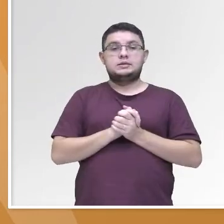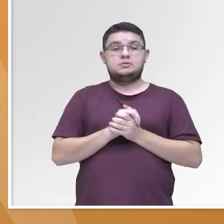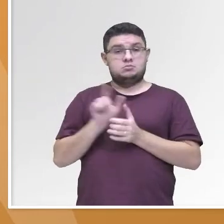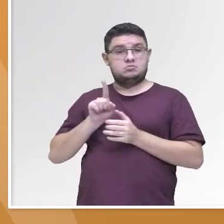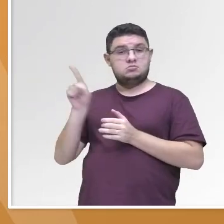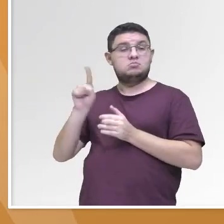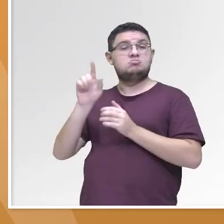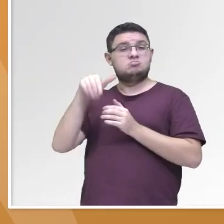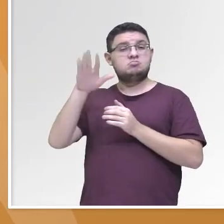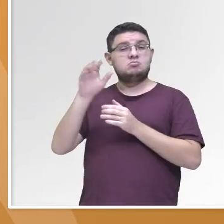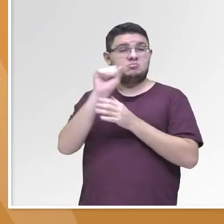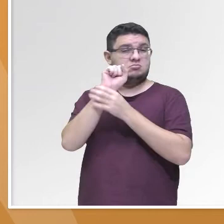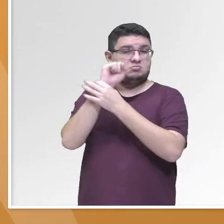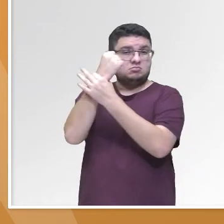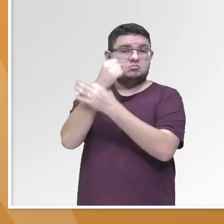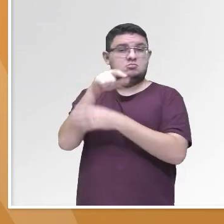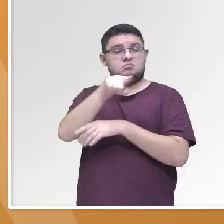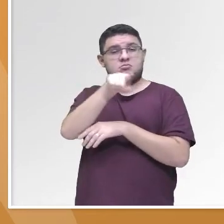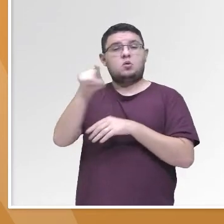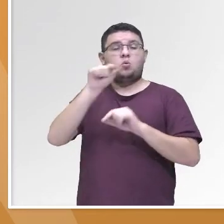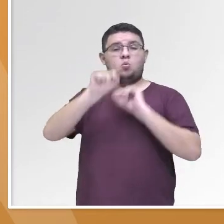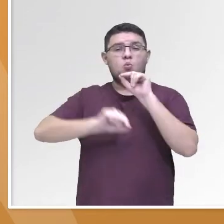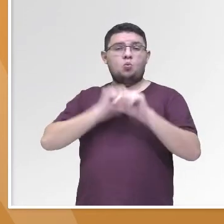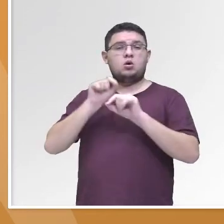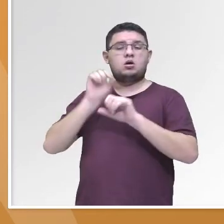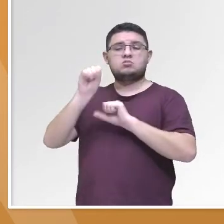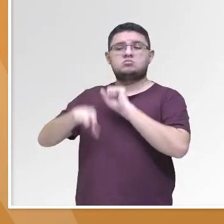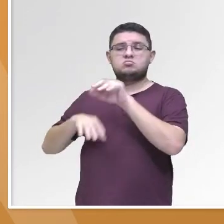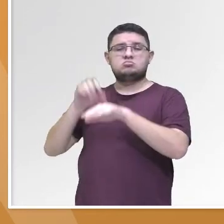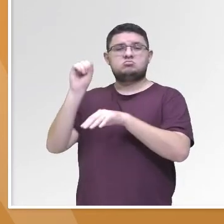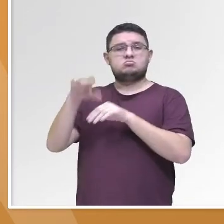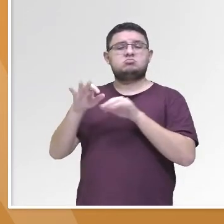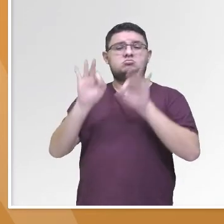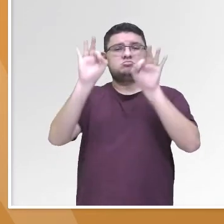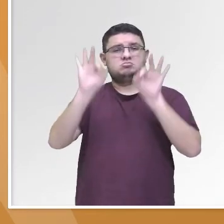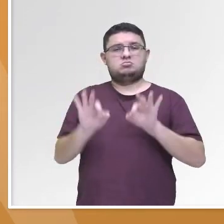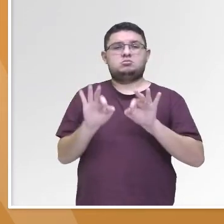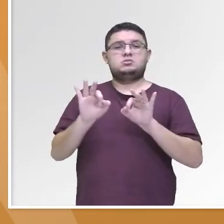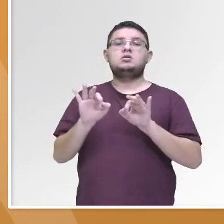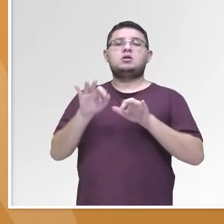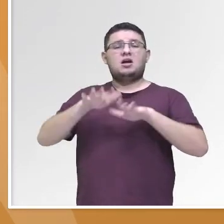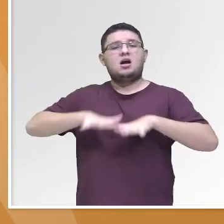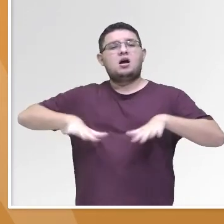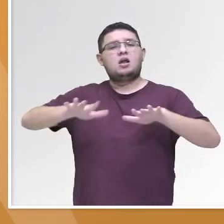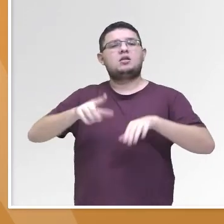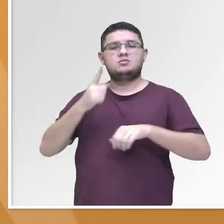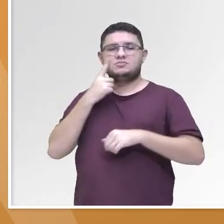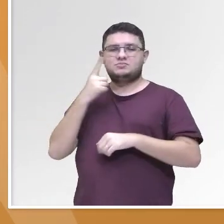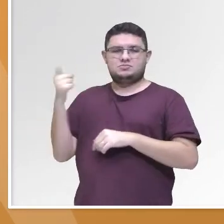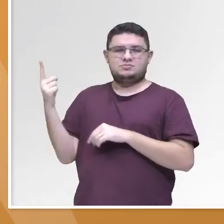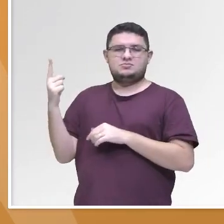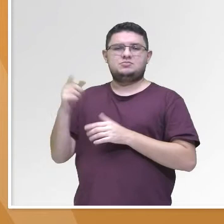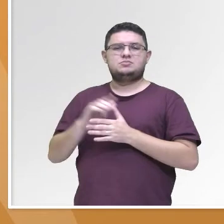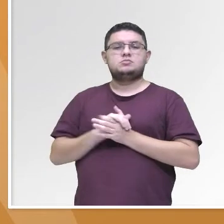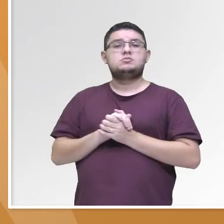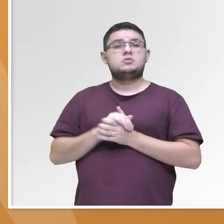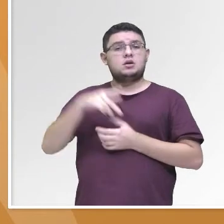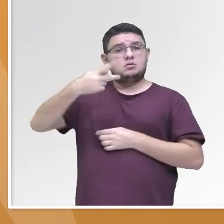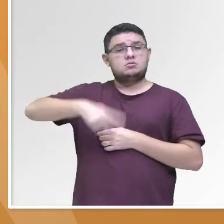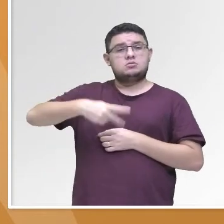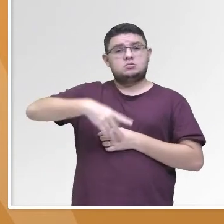para você despejar o material, né? Despejar ali o resíduo, né? Então aqui em Manaus a gente tem um